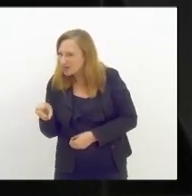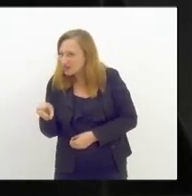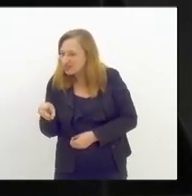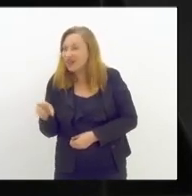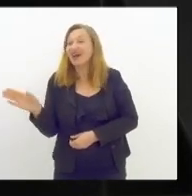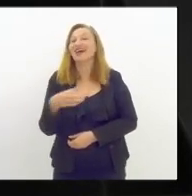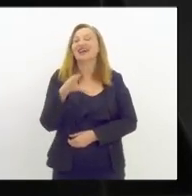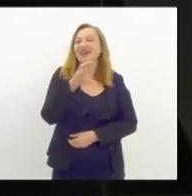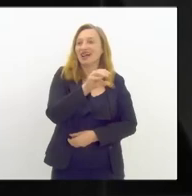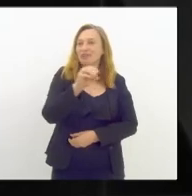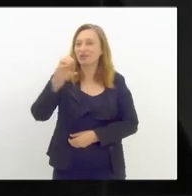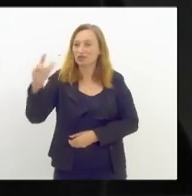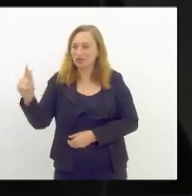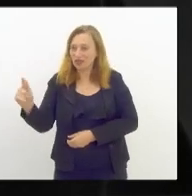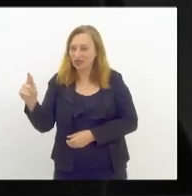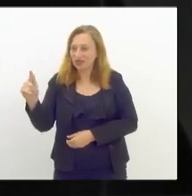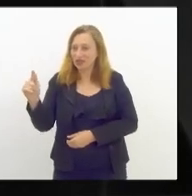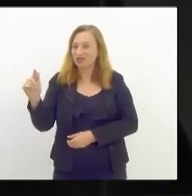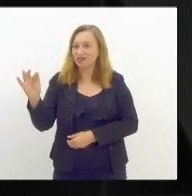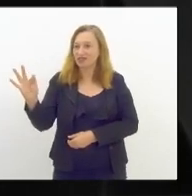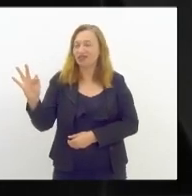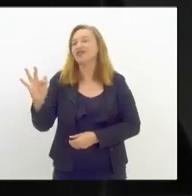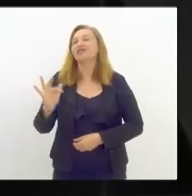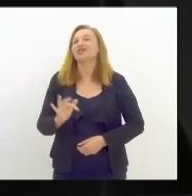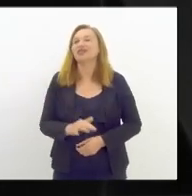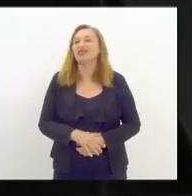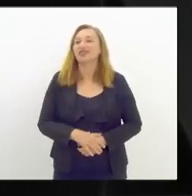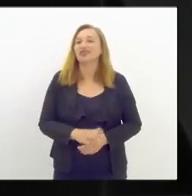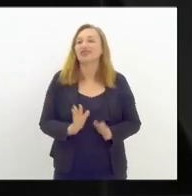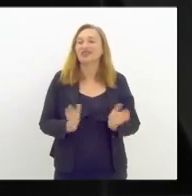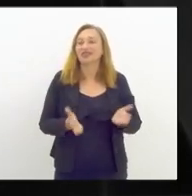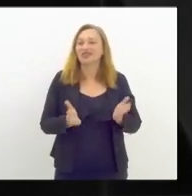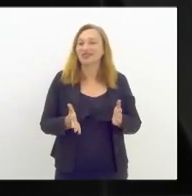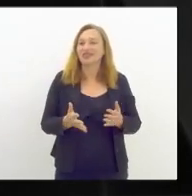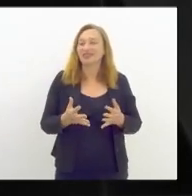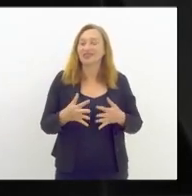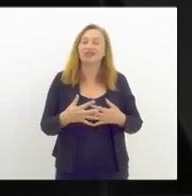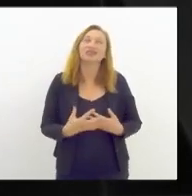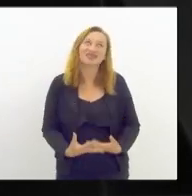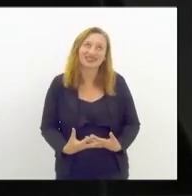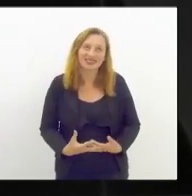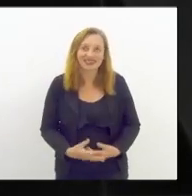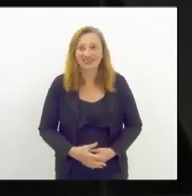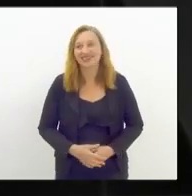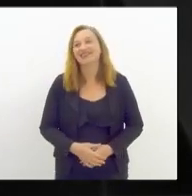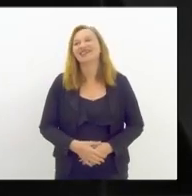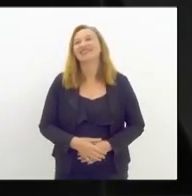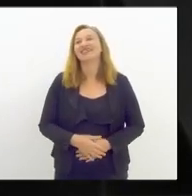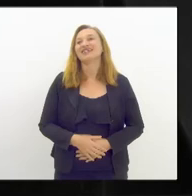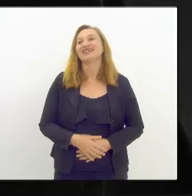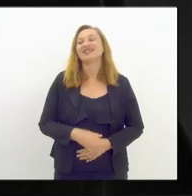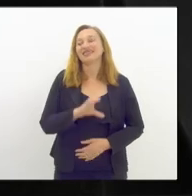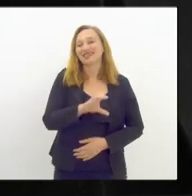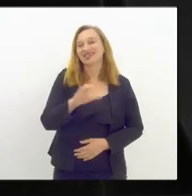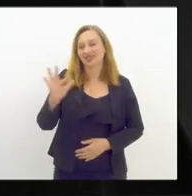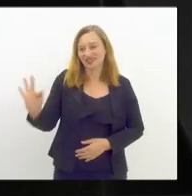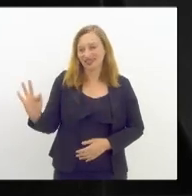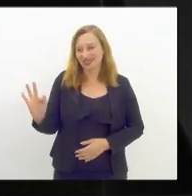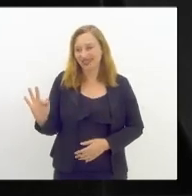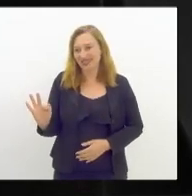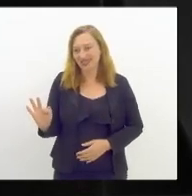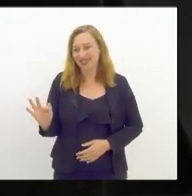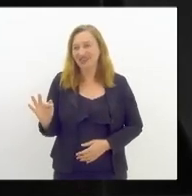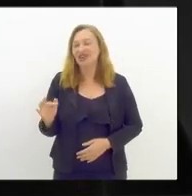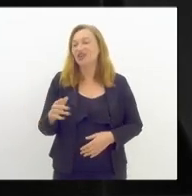Cabo Frio eu hoje eu tomei cansada né Cabo Frio é porque eu fui